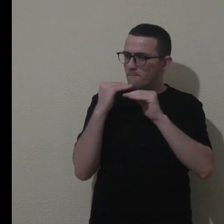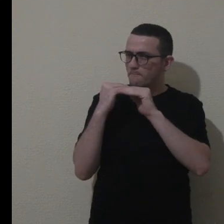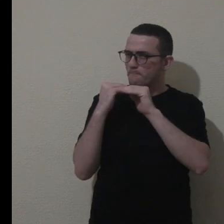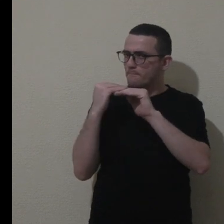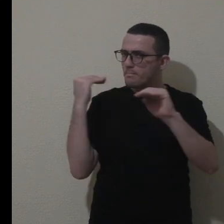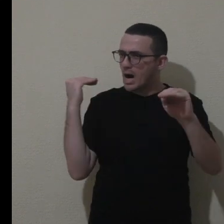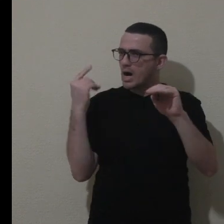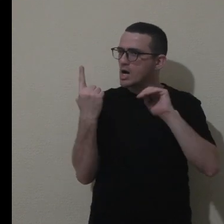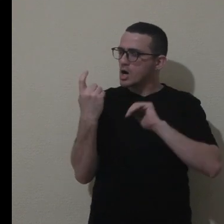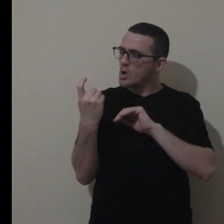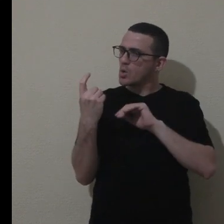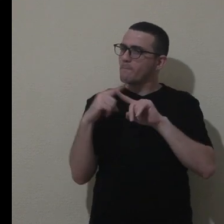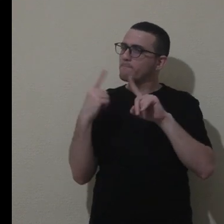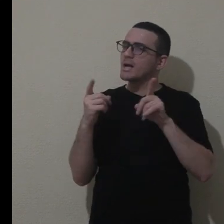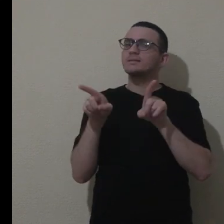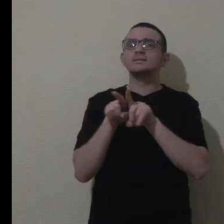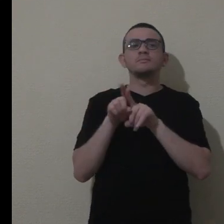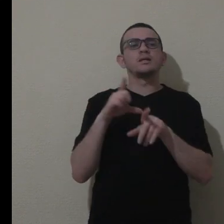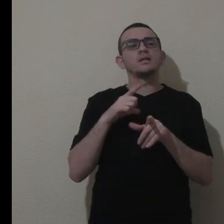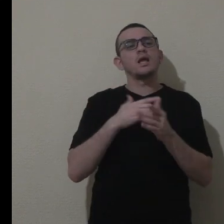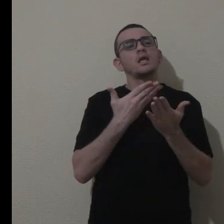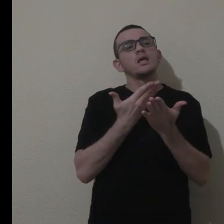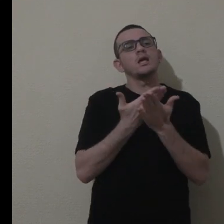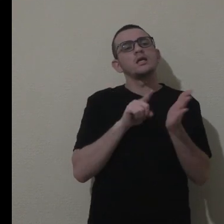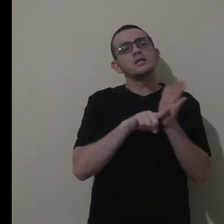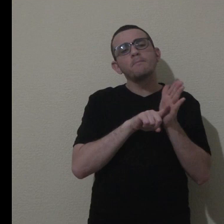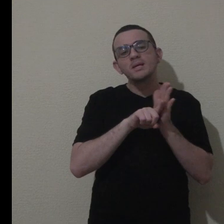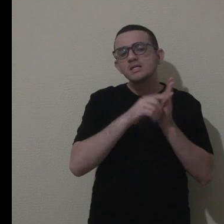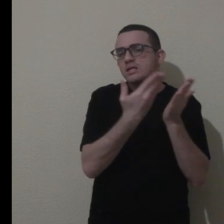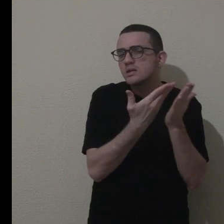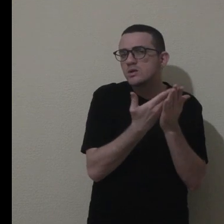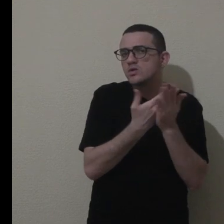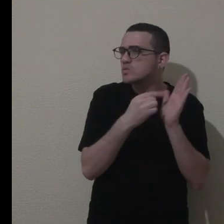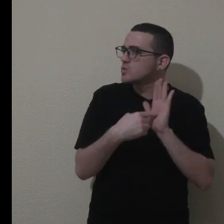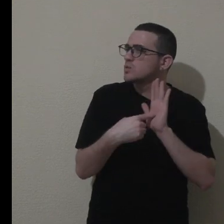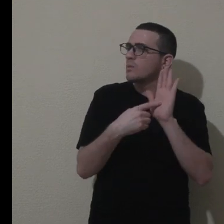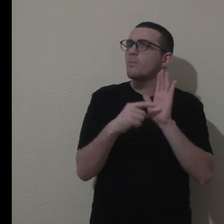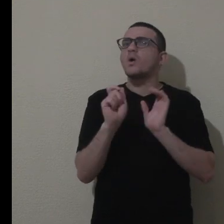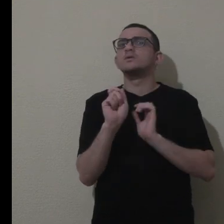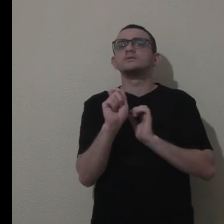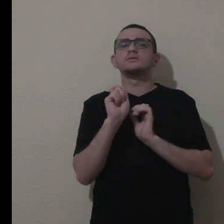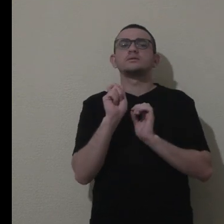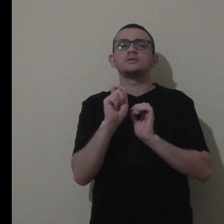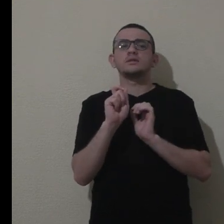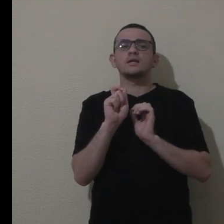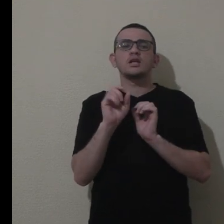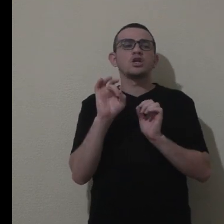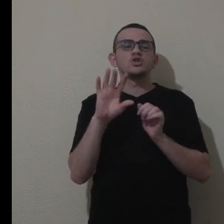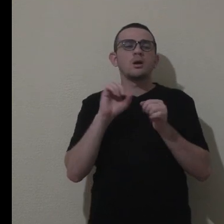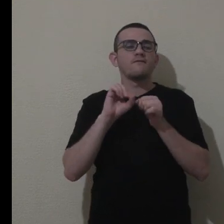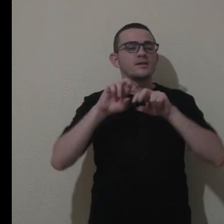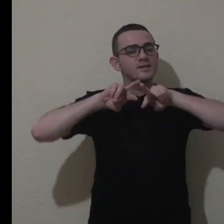único, mas tem esse estudo que saiu na Nature Neuroscience que mostra que